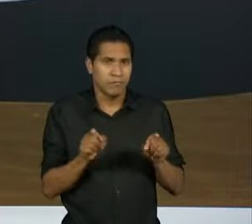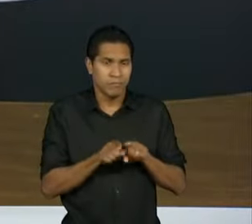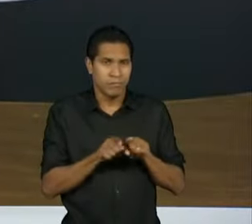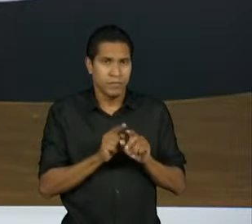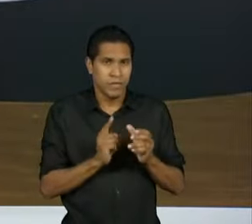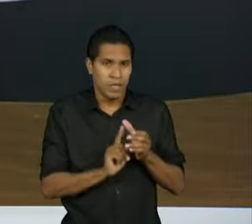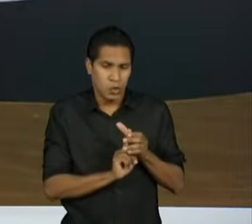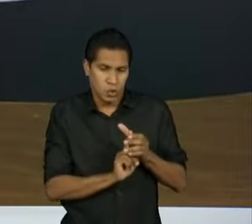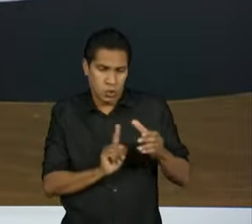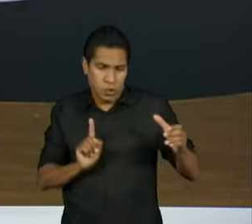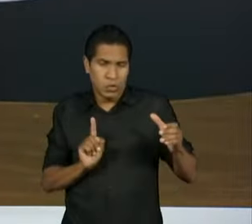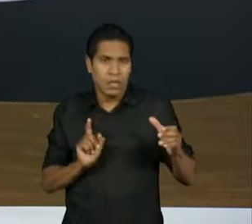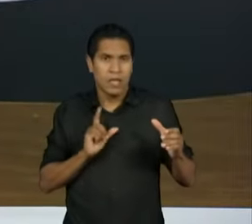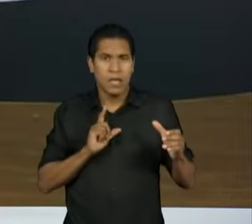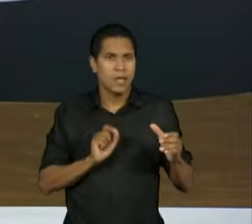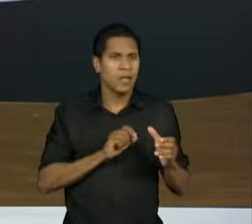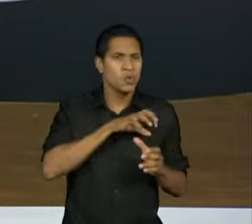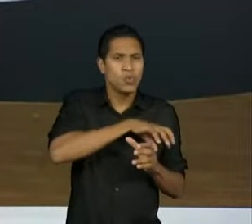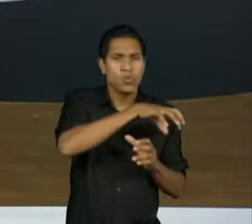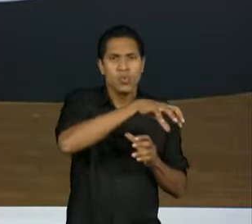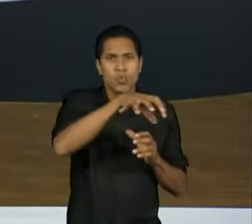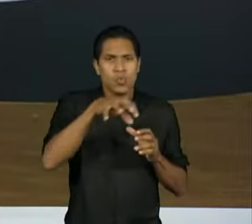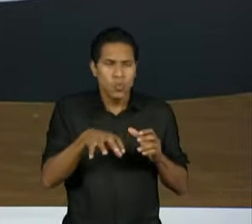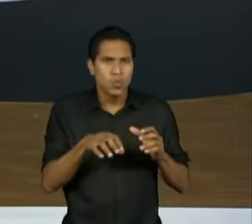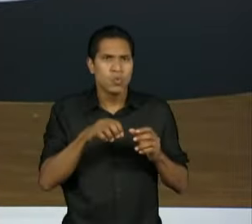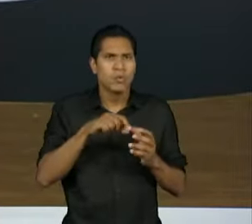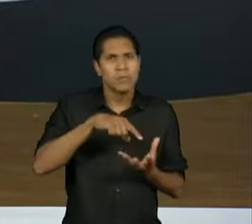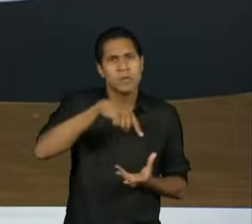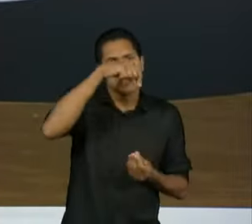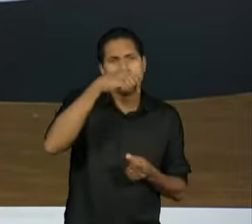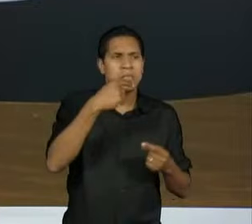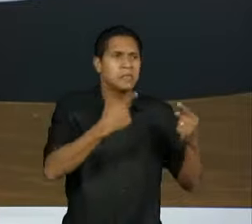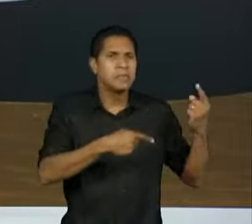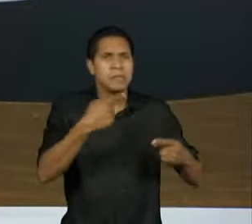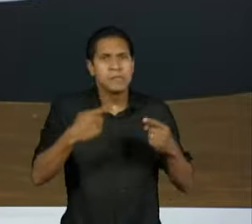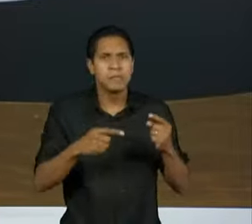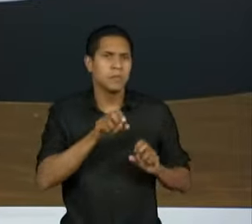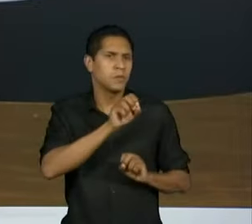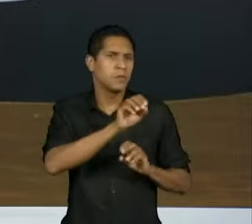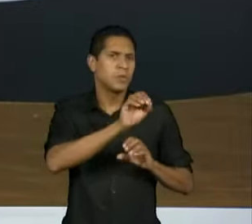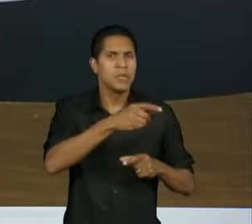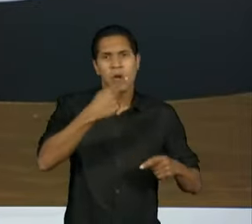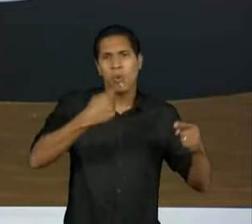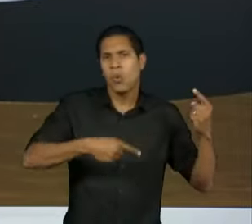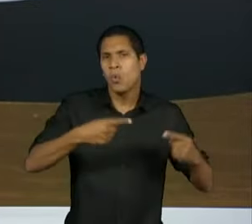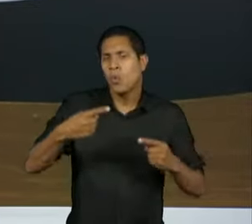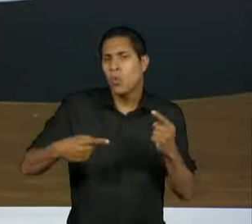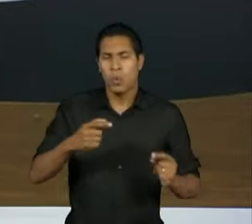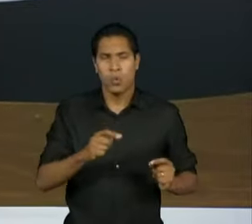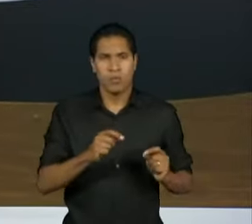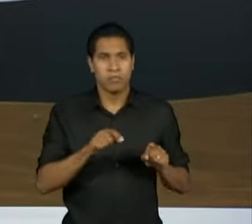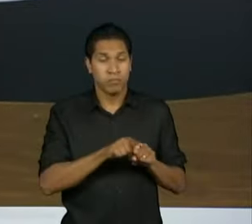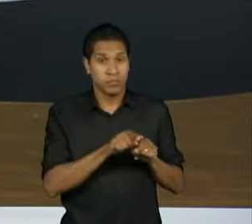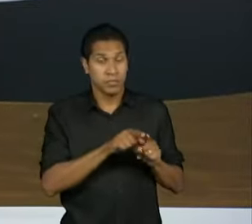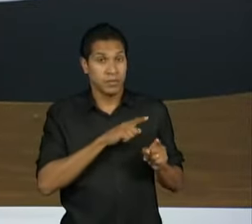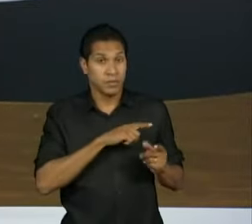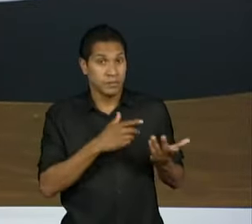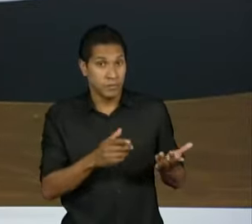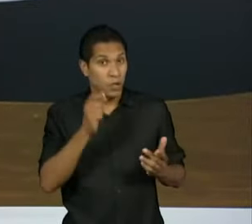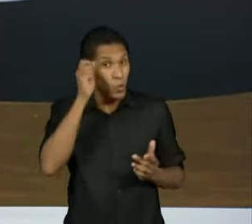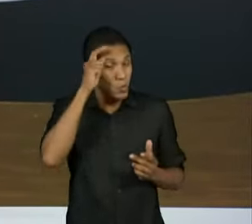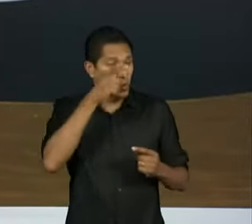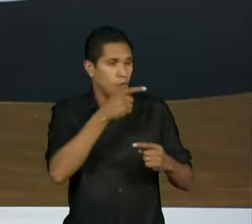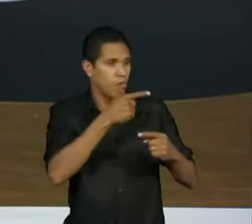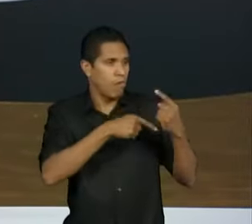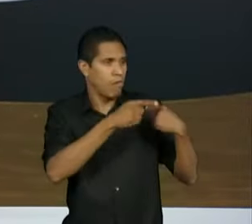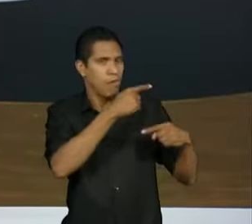tão aparteada das grandes discussões sobre democracia, sobre educação, sobre retrocessos na